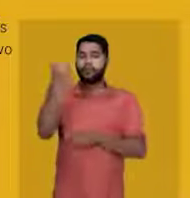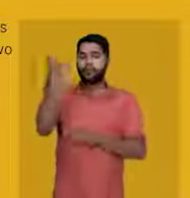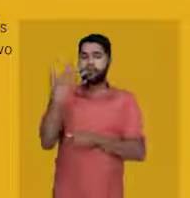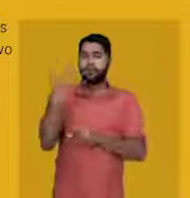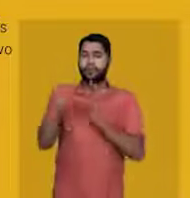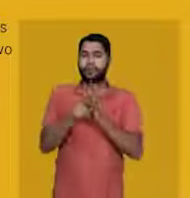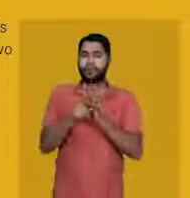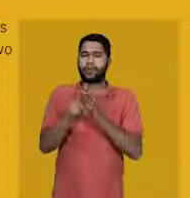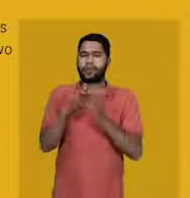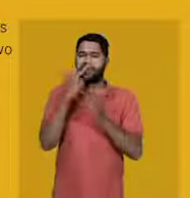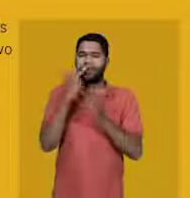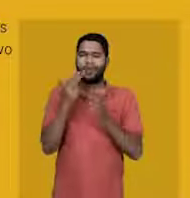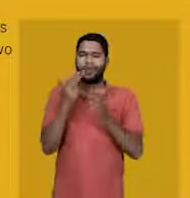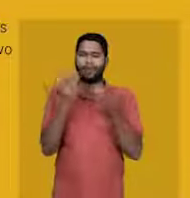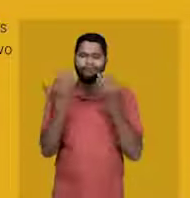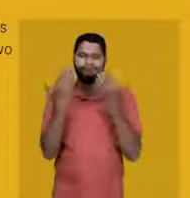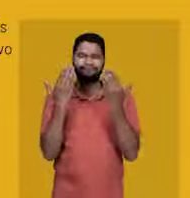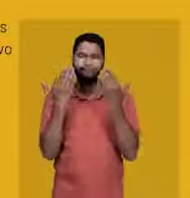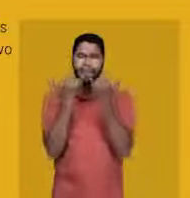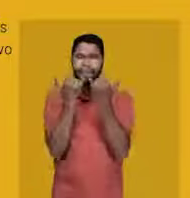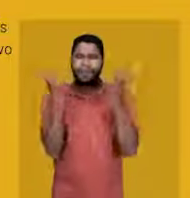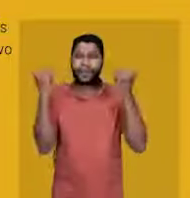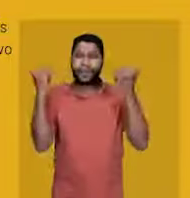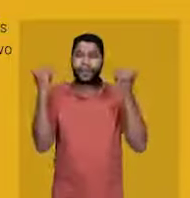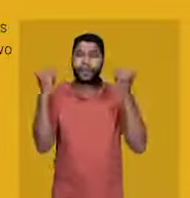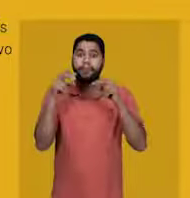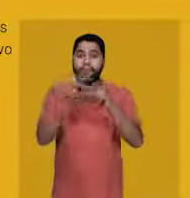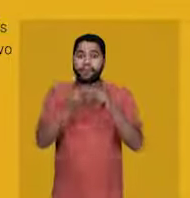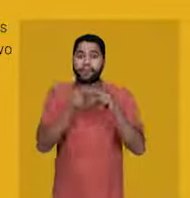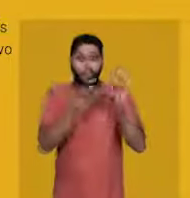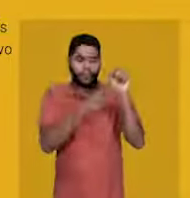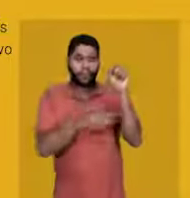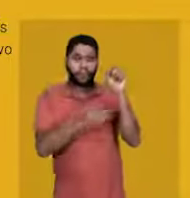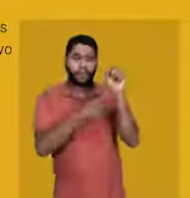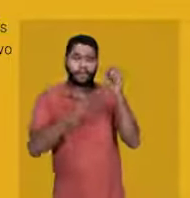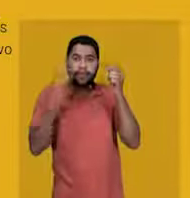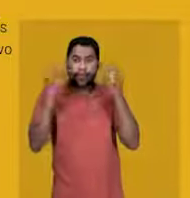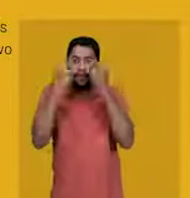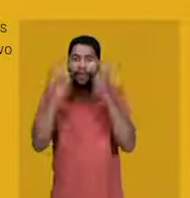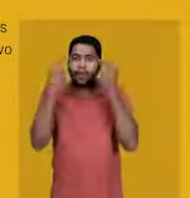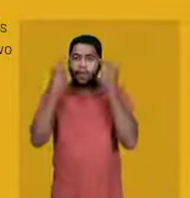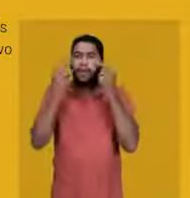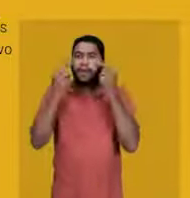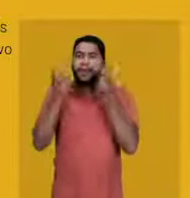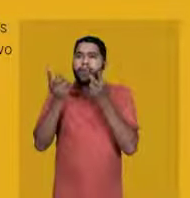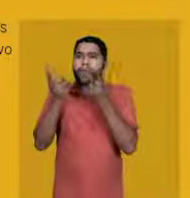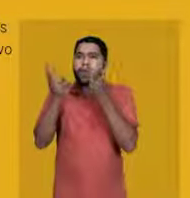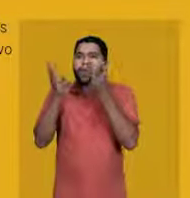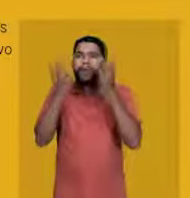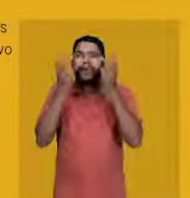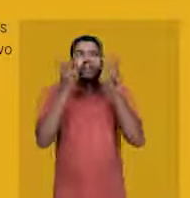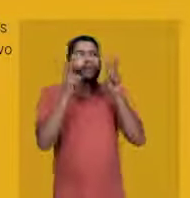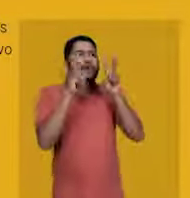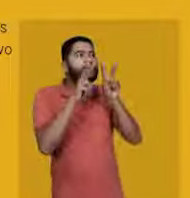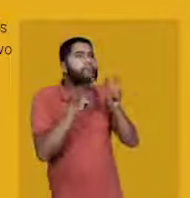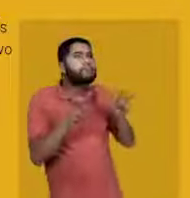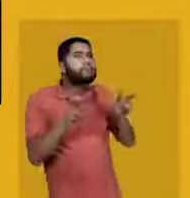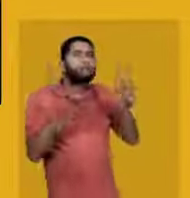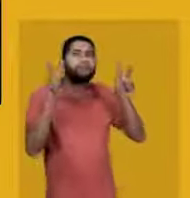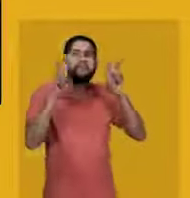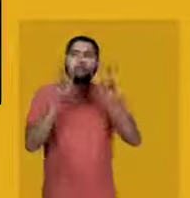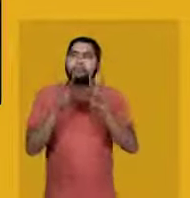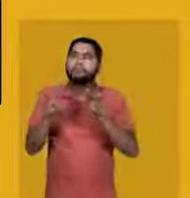sinais elétricos que são enviados através do nervo óptico para o cérebro, onde se efetua a tradução das imagens que